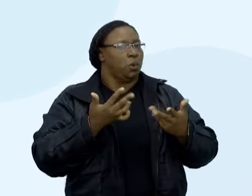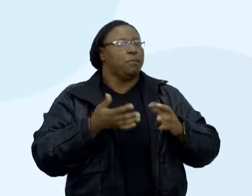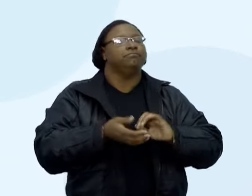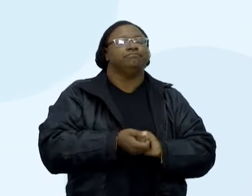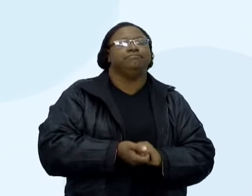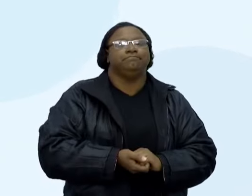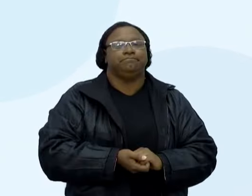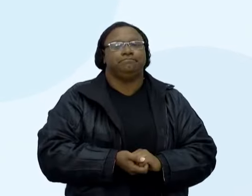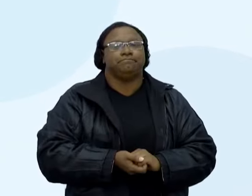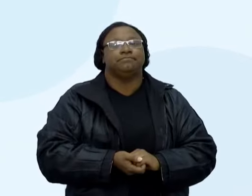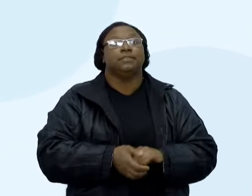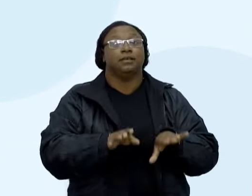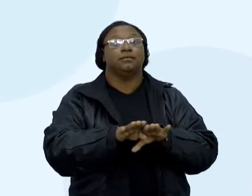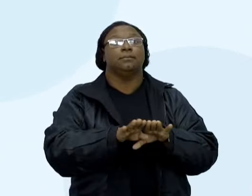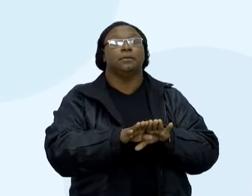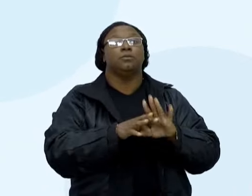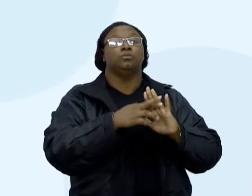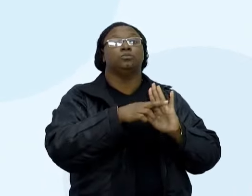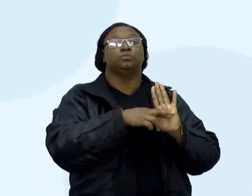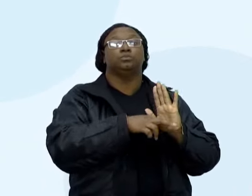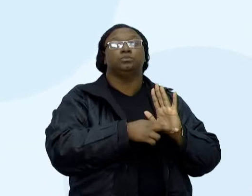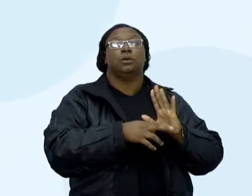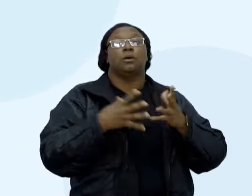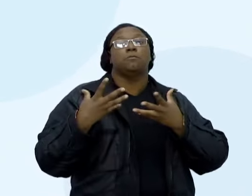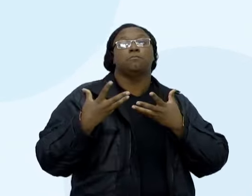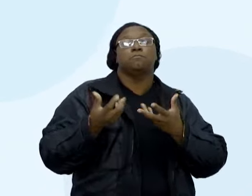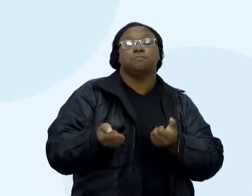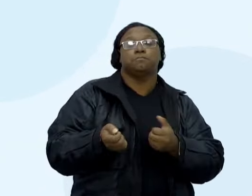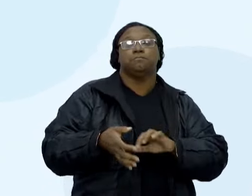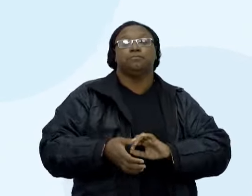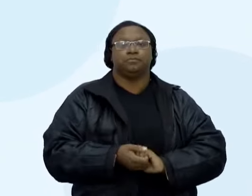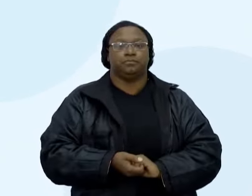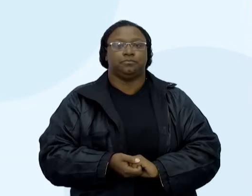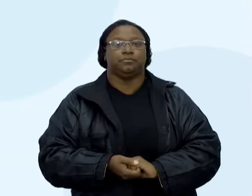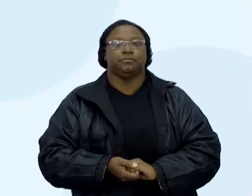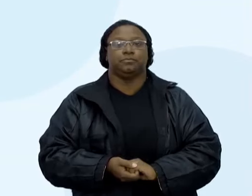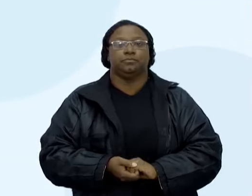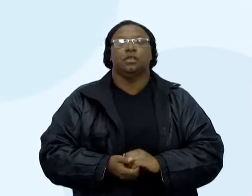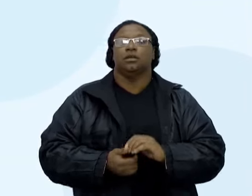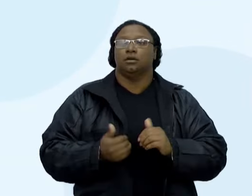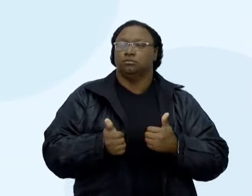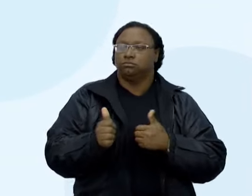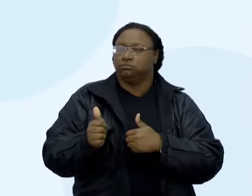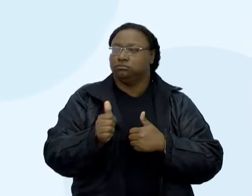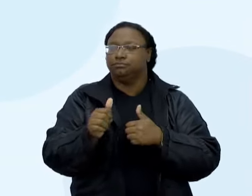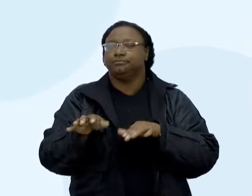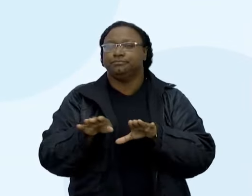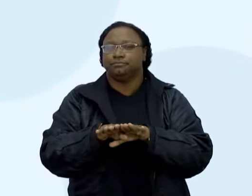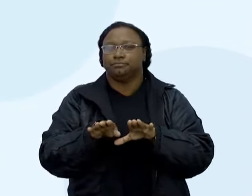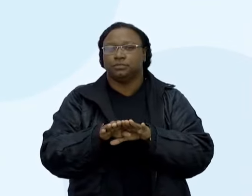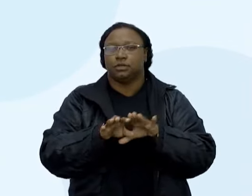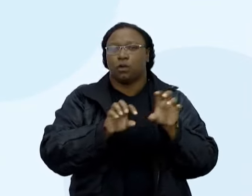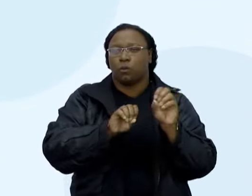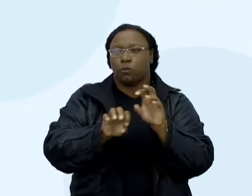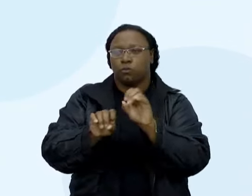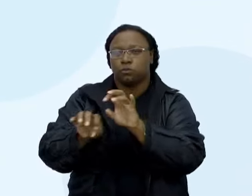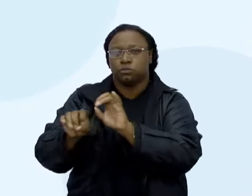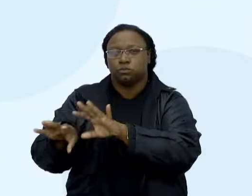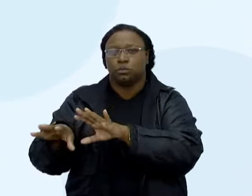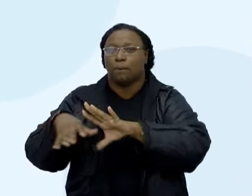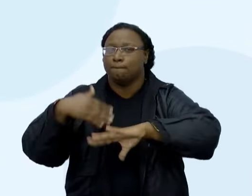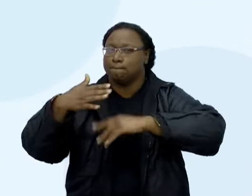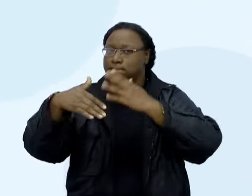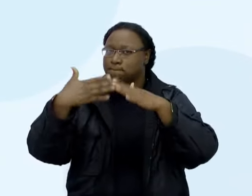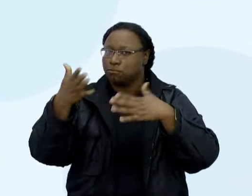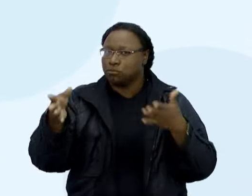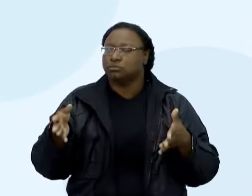as tarefas aí que ficam disponíveis para você e periodicamente são atualizadas. Siga também as orientações, que são muitas também